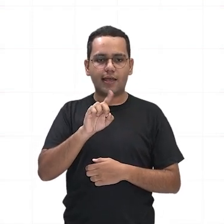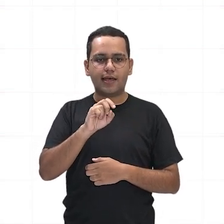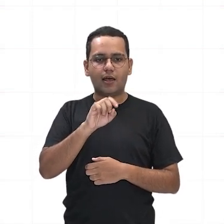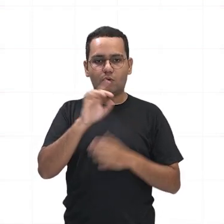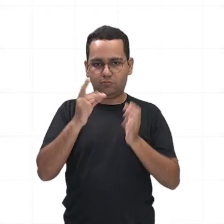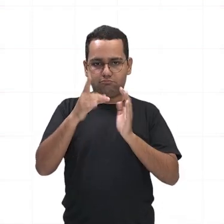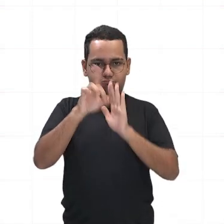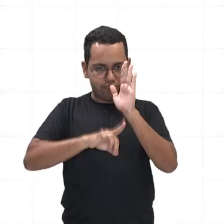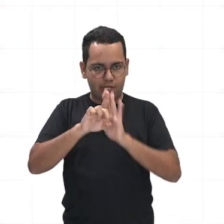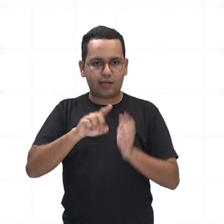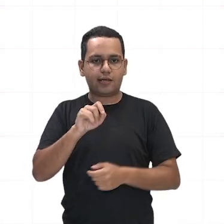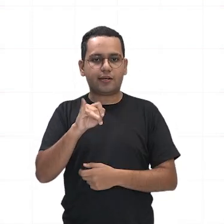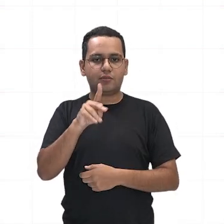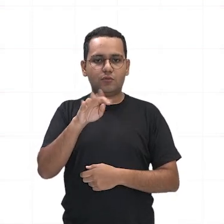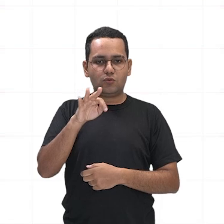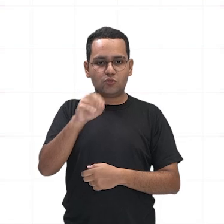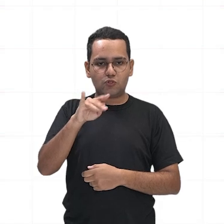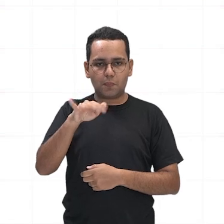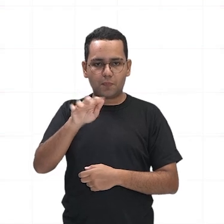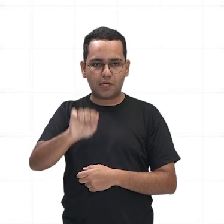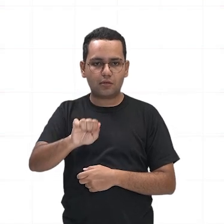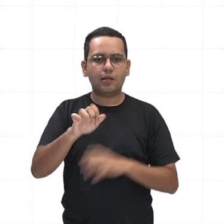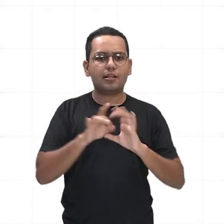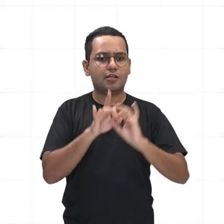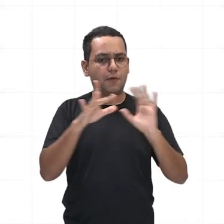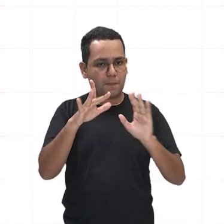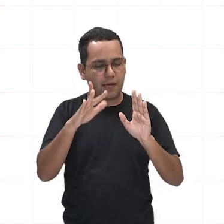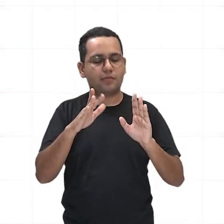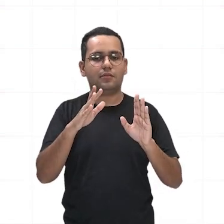aos cristãos. No entanto, foi